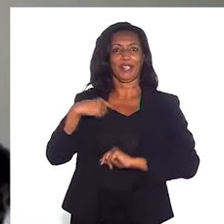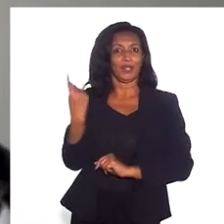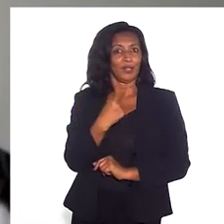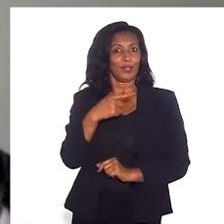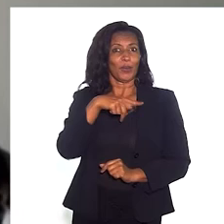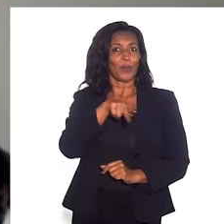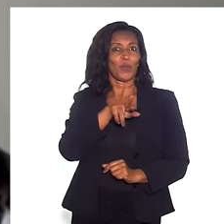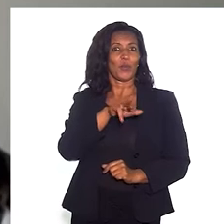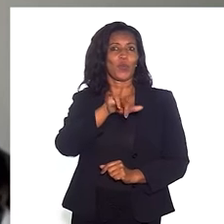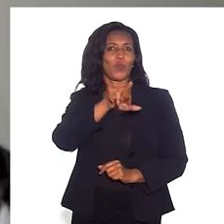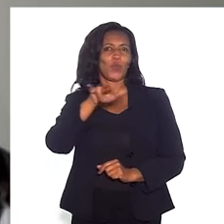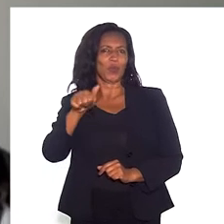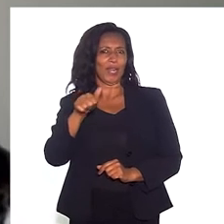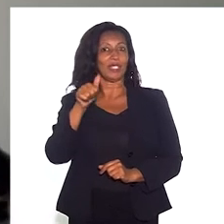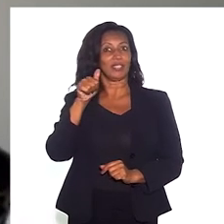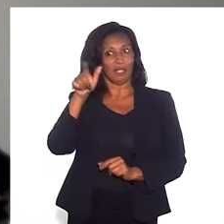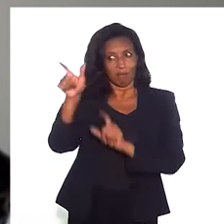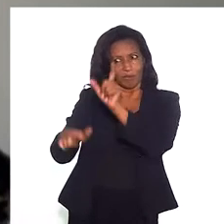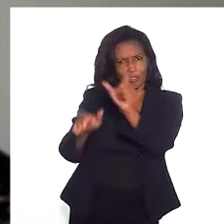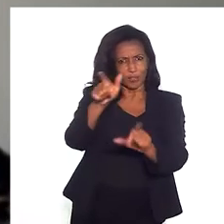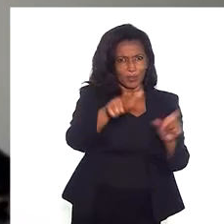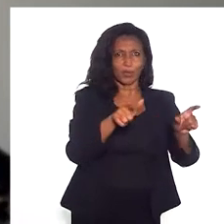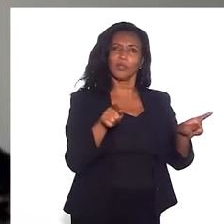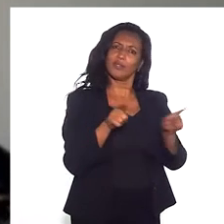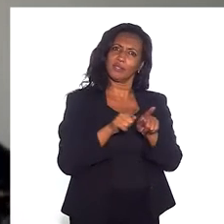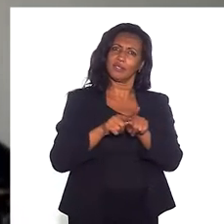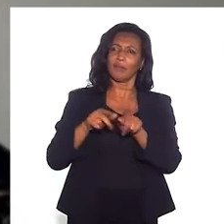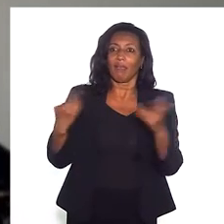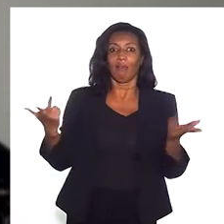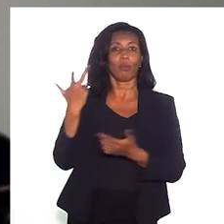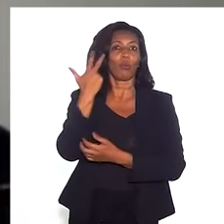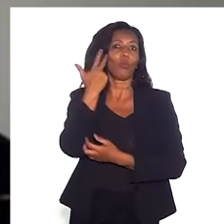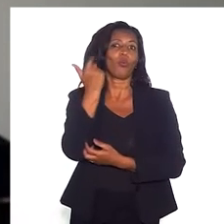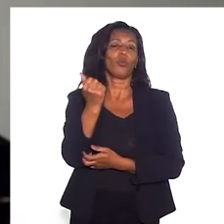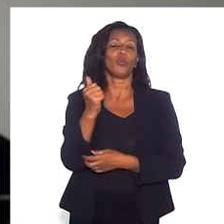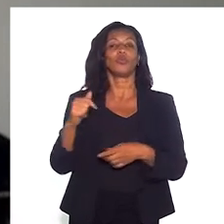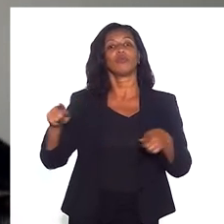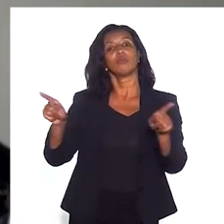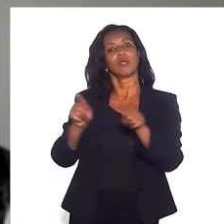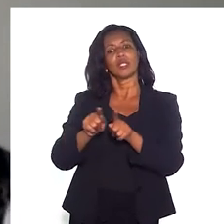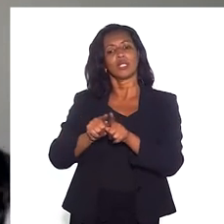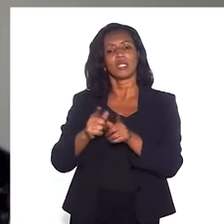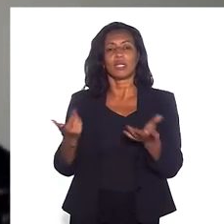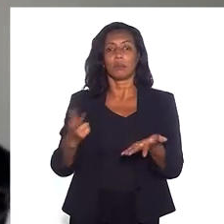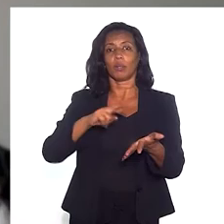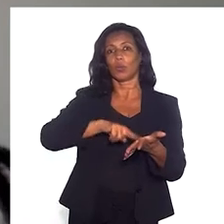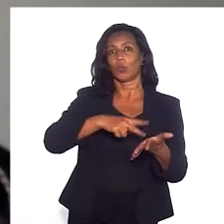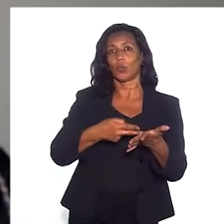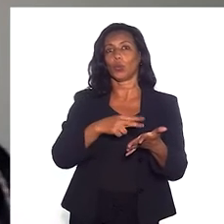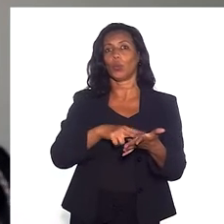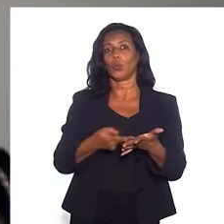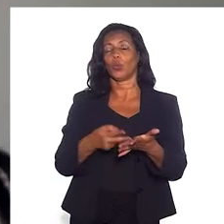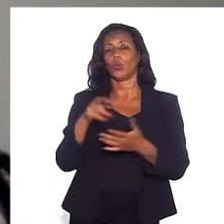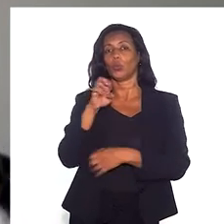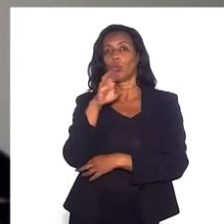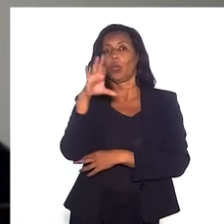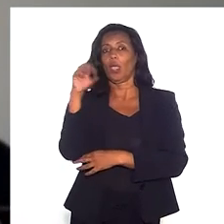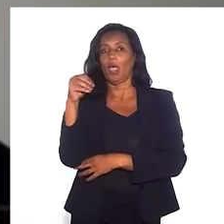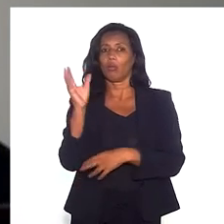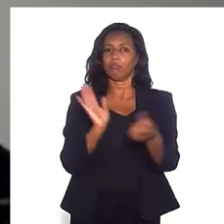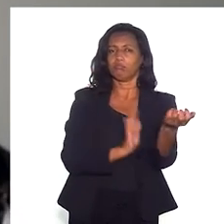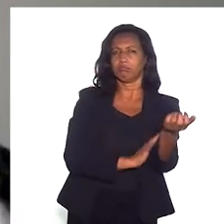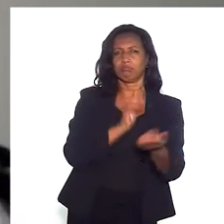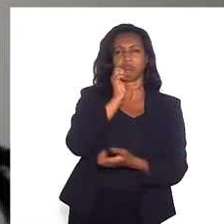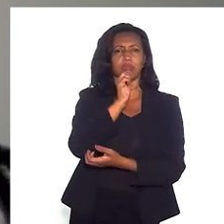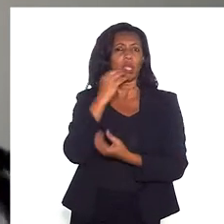somos plurais, assim, as pessoas são múltiplas e plurais. Então é muito comum que também a interpretação do